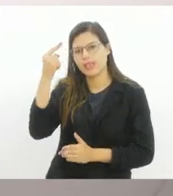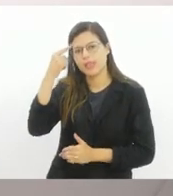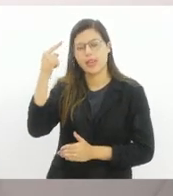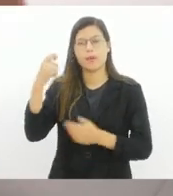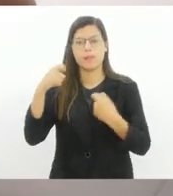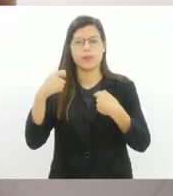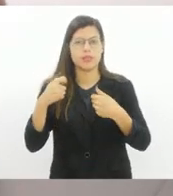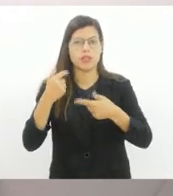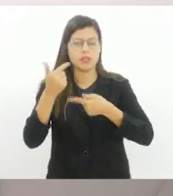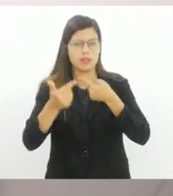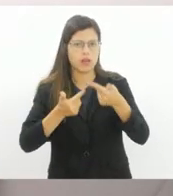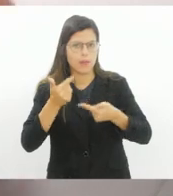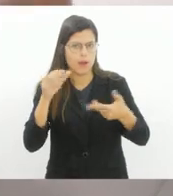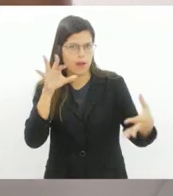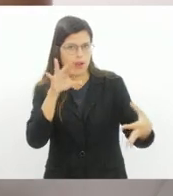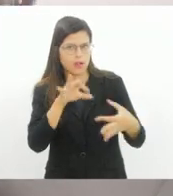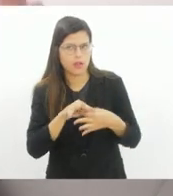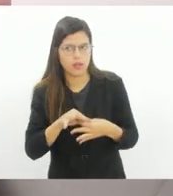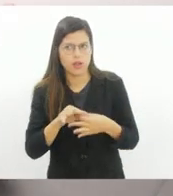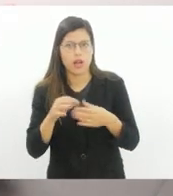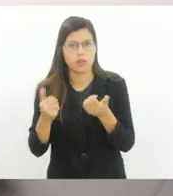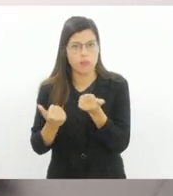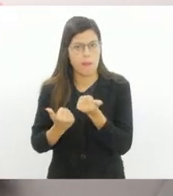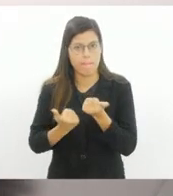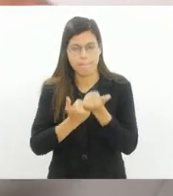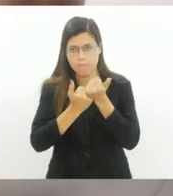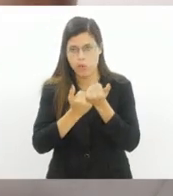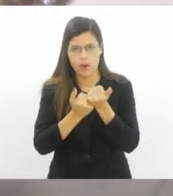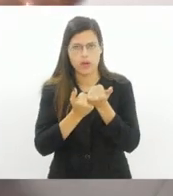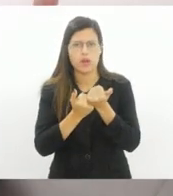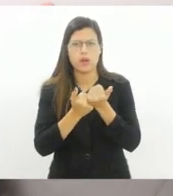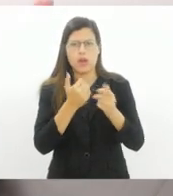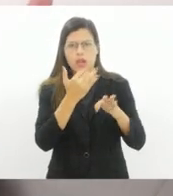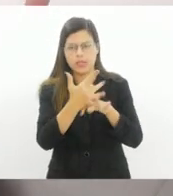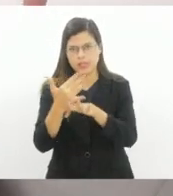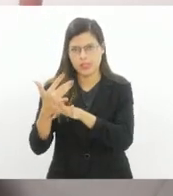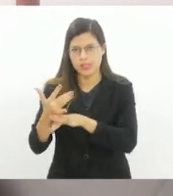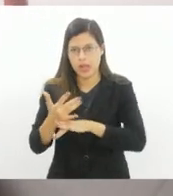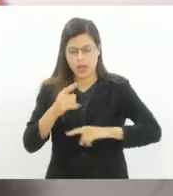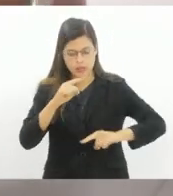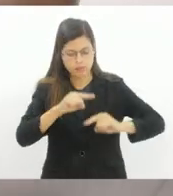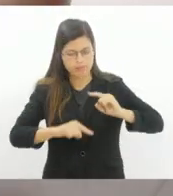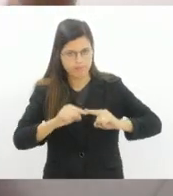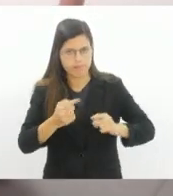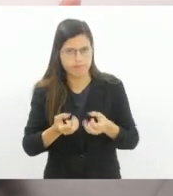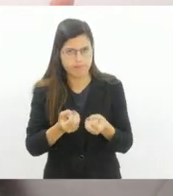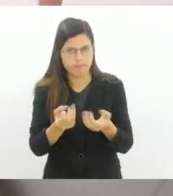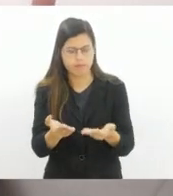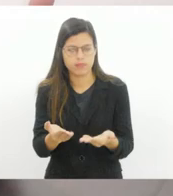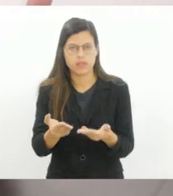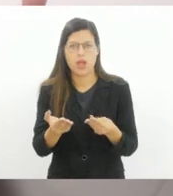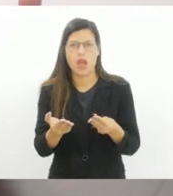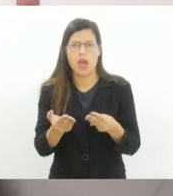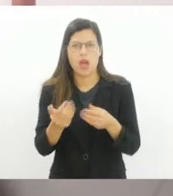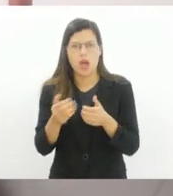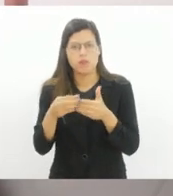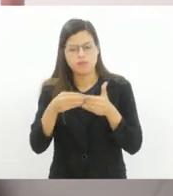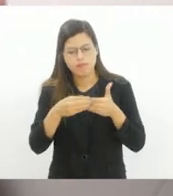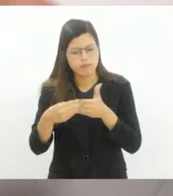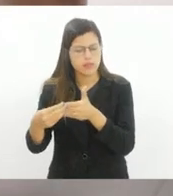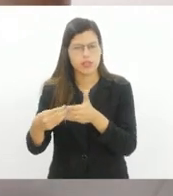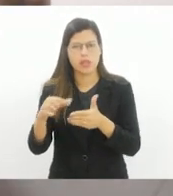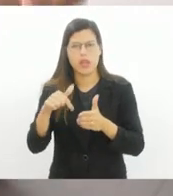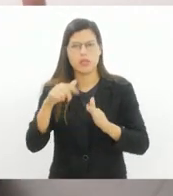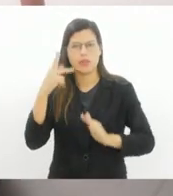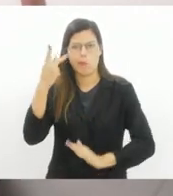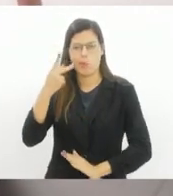pilar, ao mesmo tempo, apoiar os municípios, instrumentalizá-los, nortear essa política, né, e